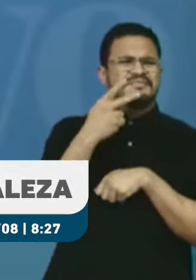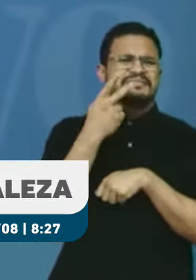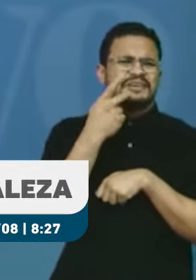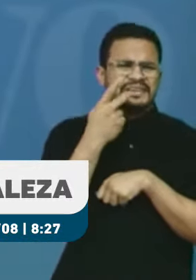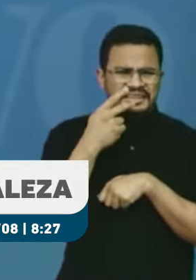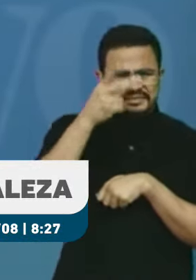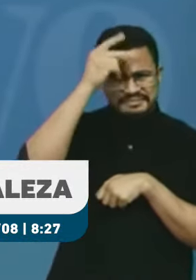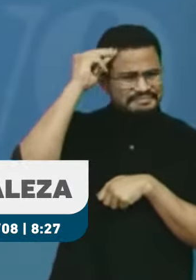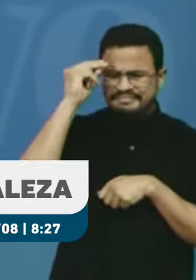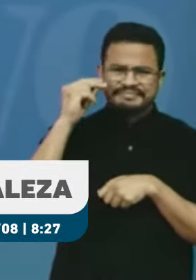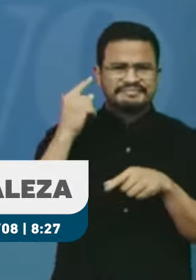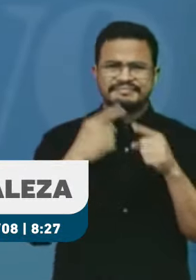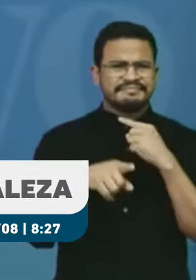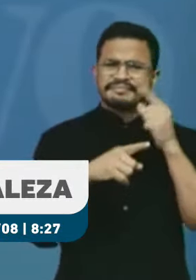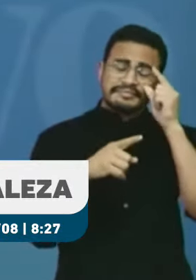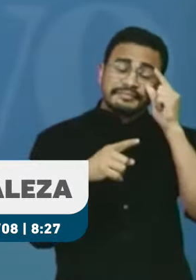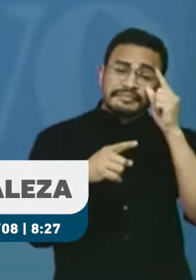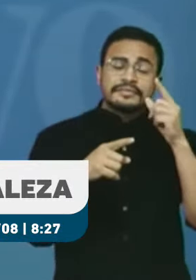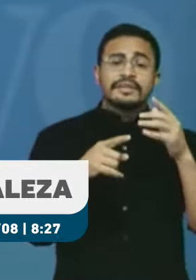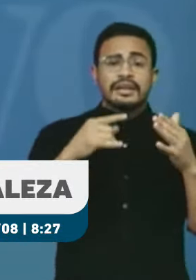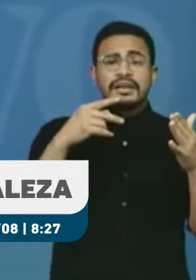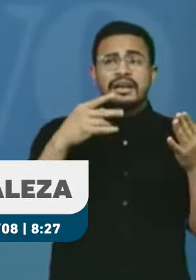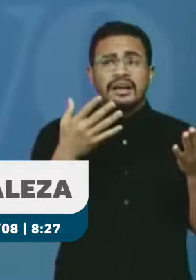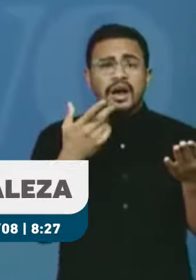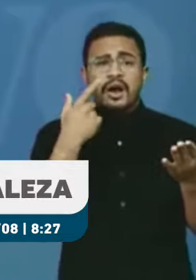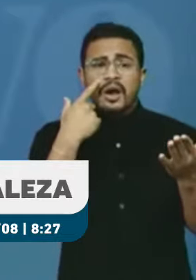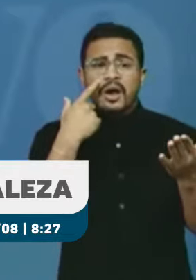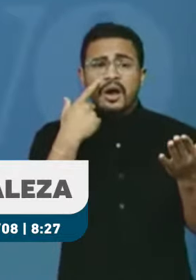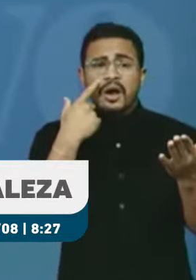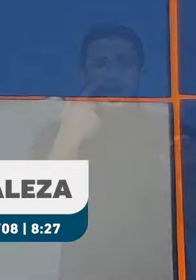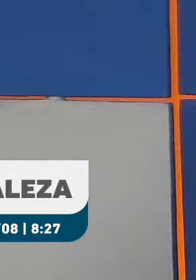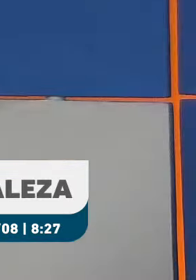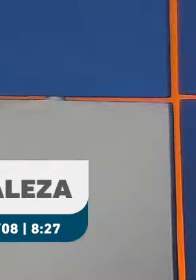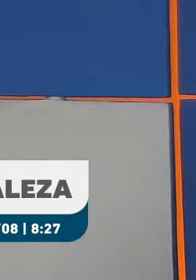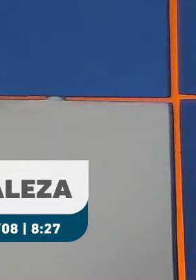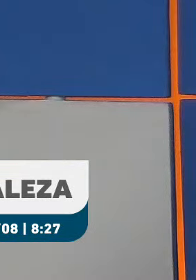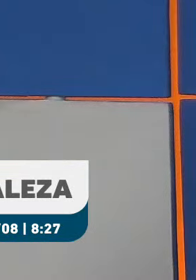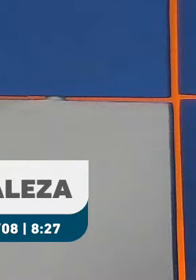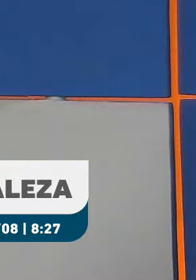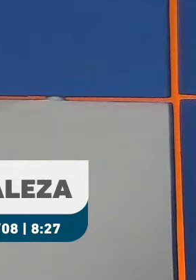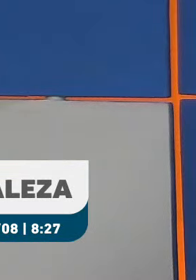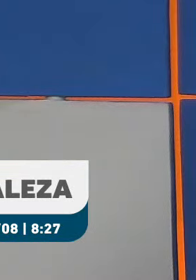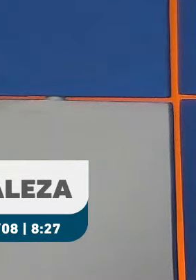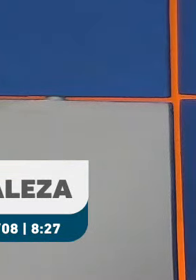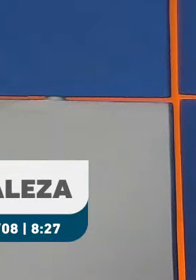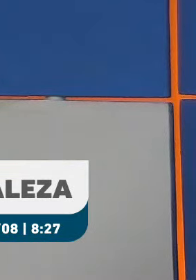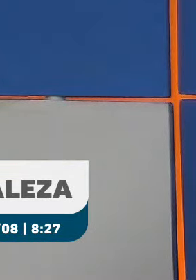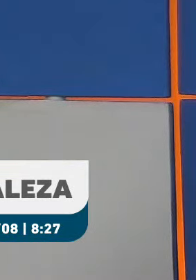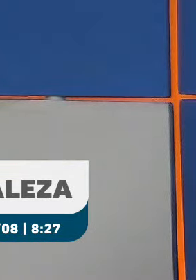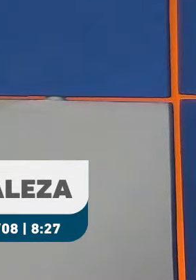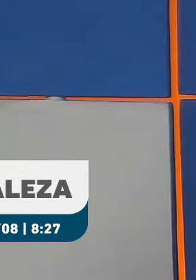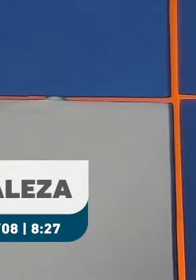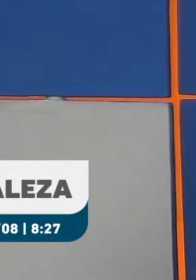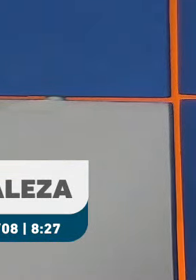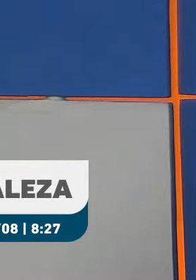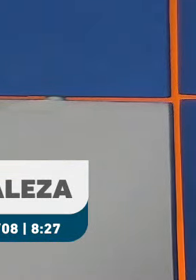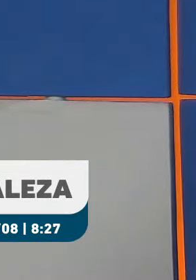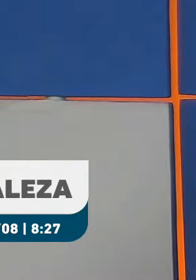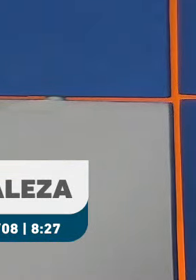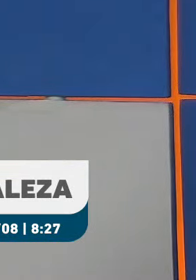ninguém vai comer sua bola não chupa aqui para ver se sai leite e aí com essa resposta inusitada né do